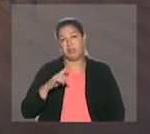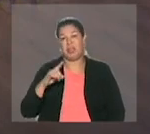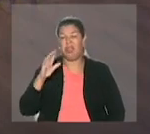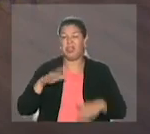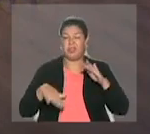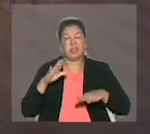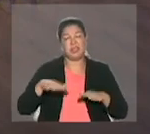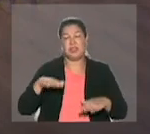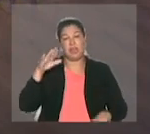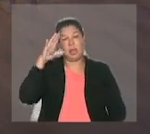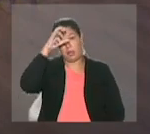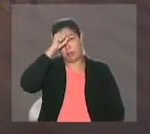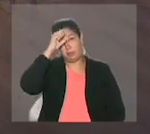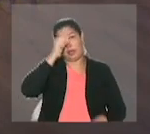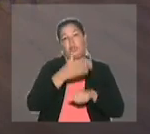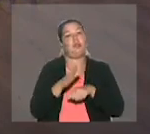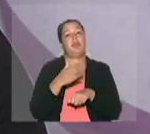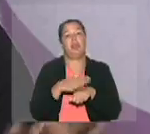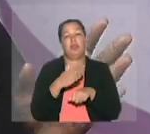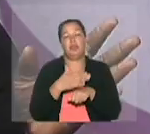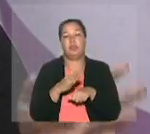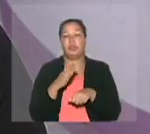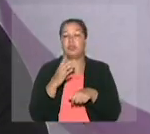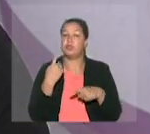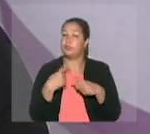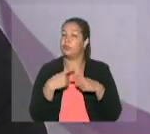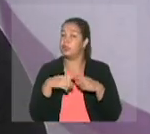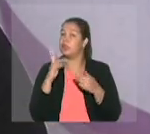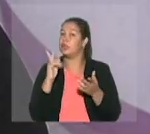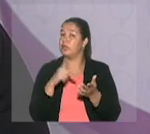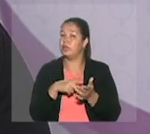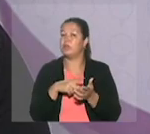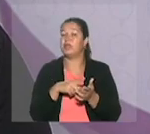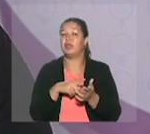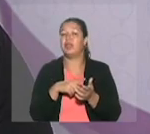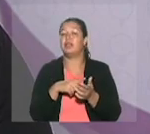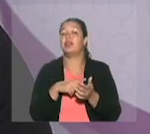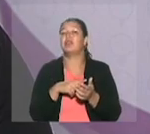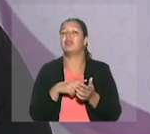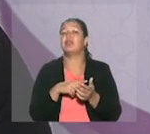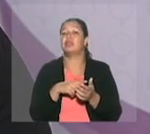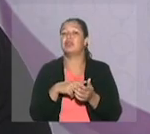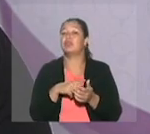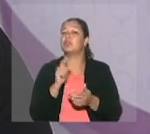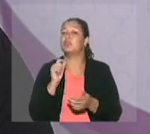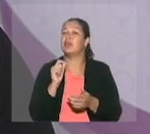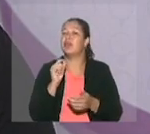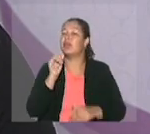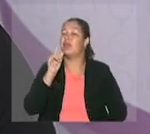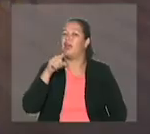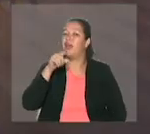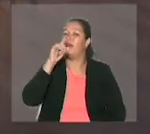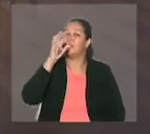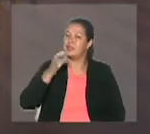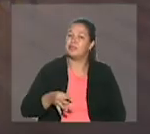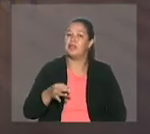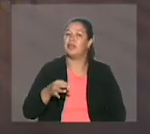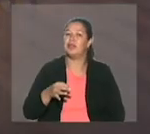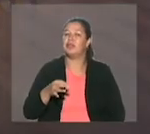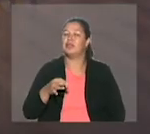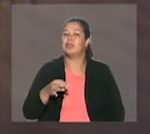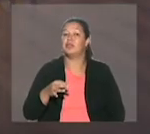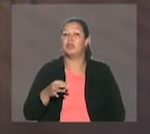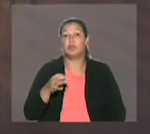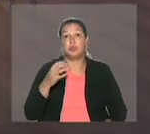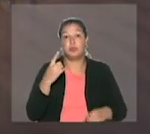só aprende alguns casos na prática, porque na verdade... Cláudia, justamente